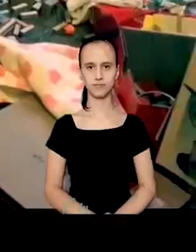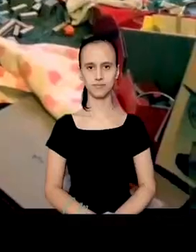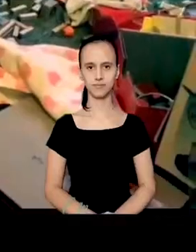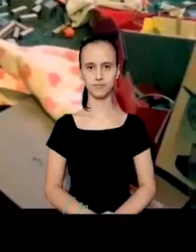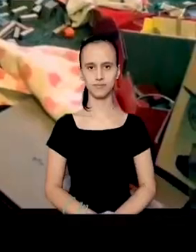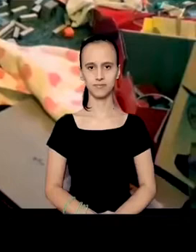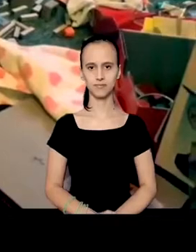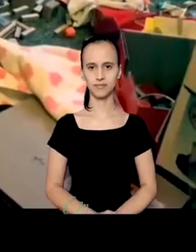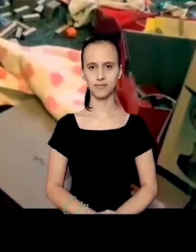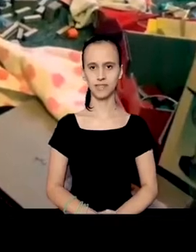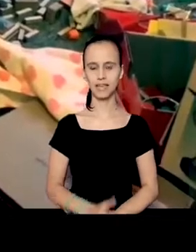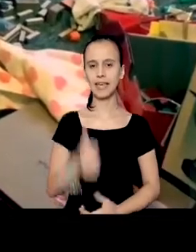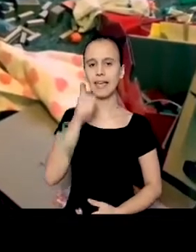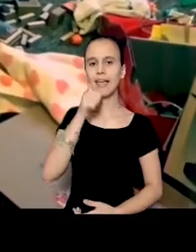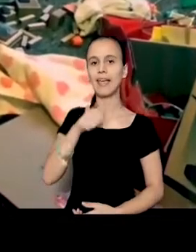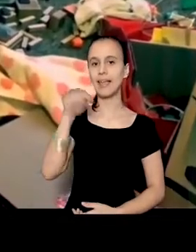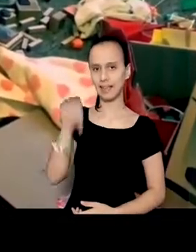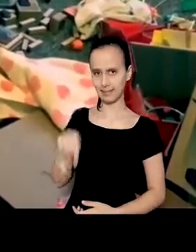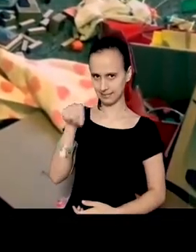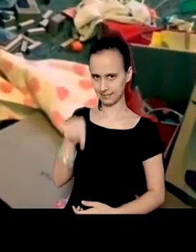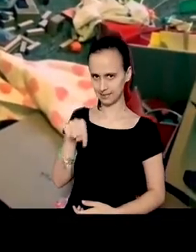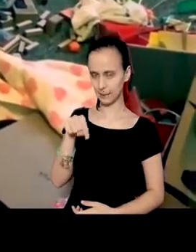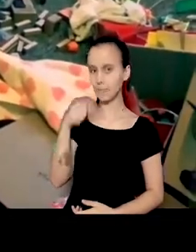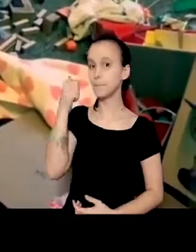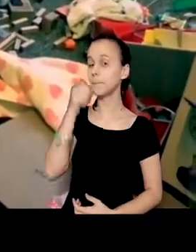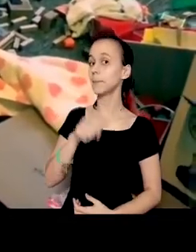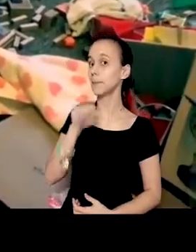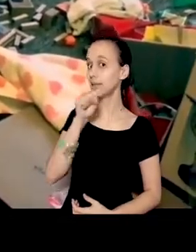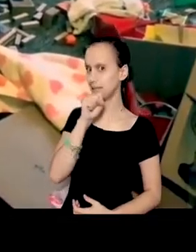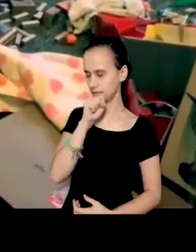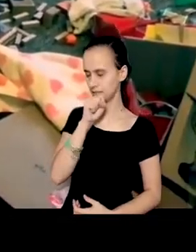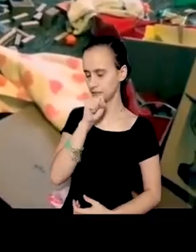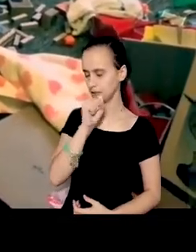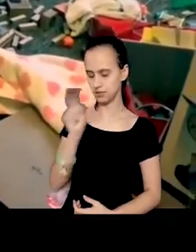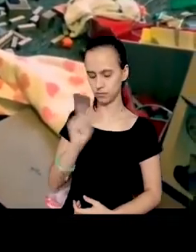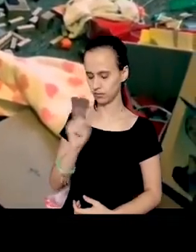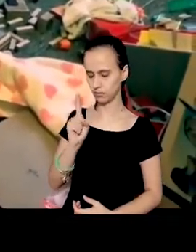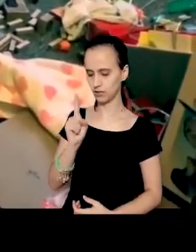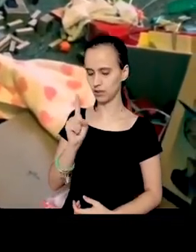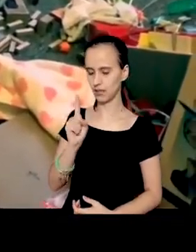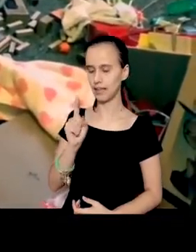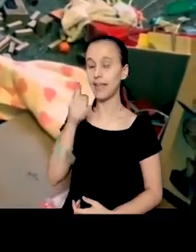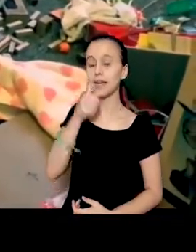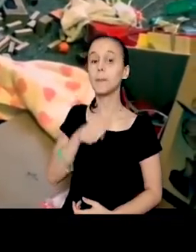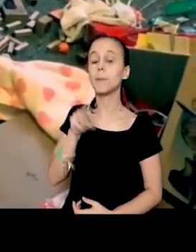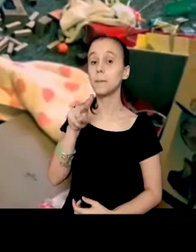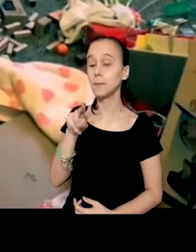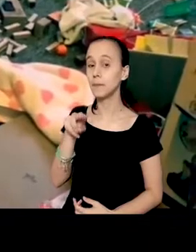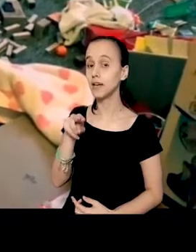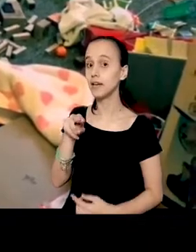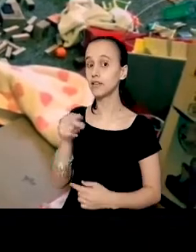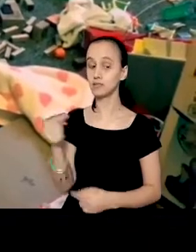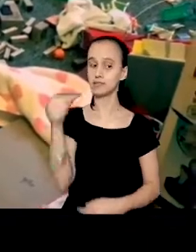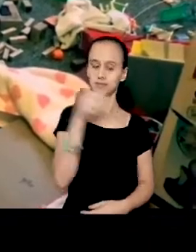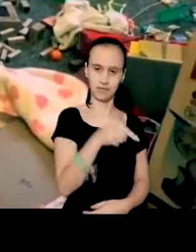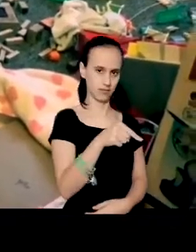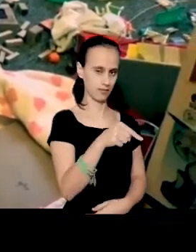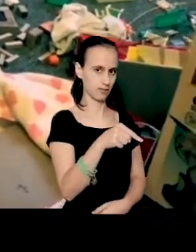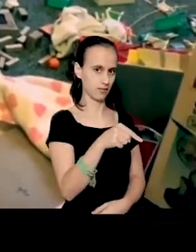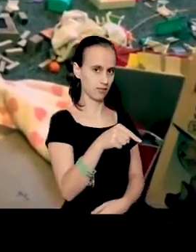de família. Essa é a mãe. Não, essa é a irmã da